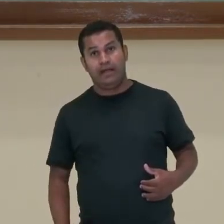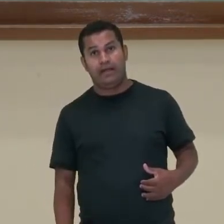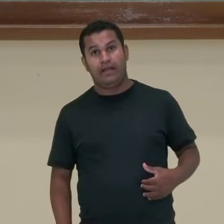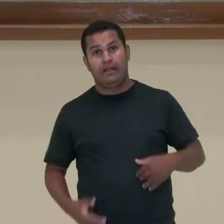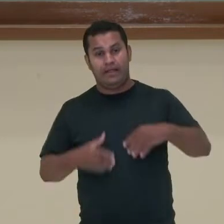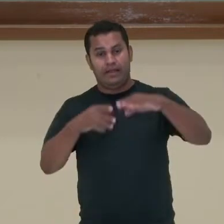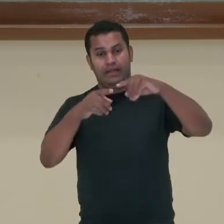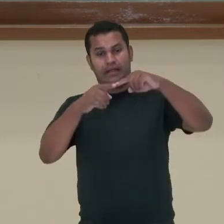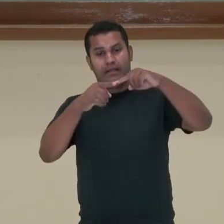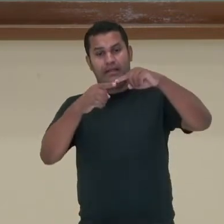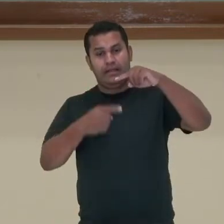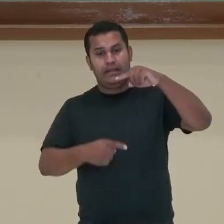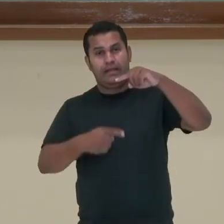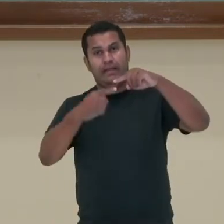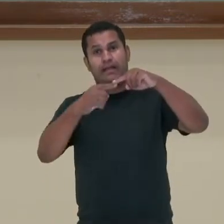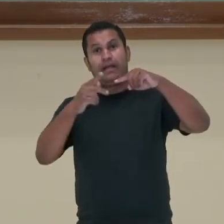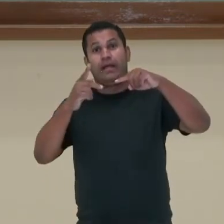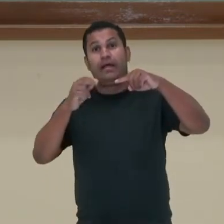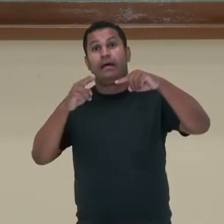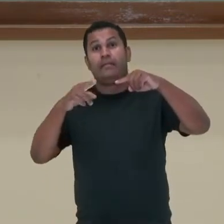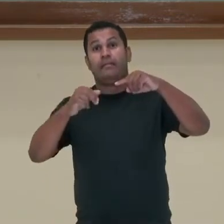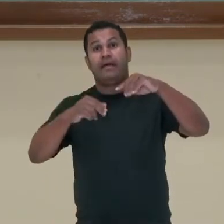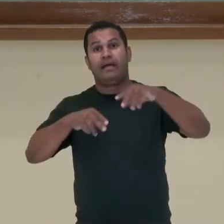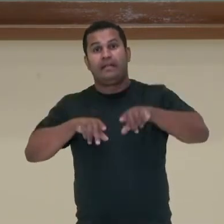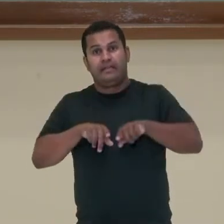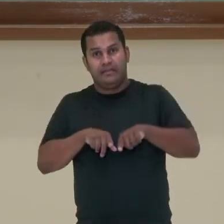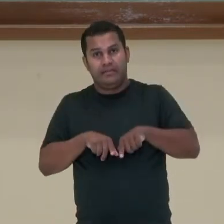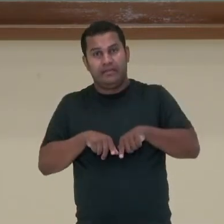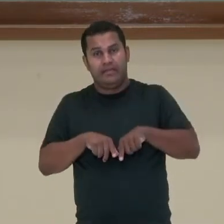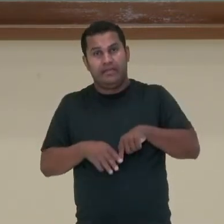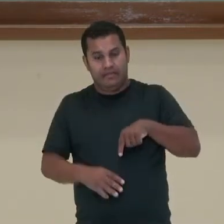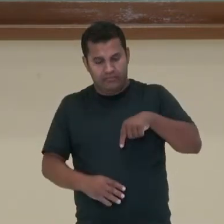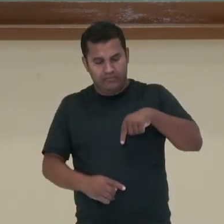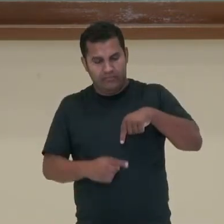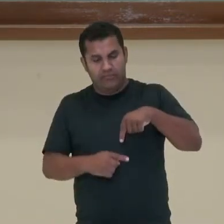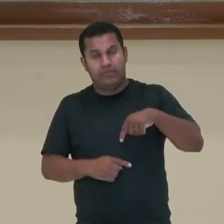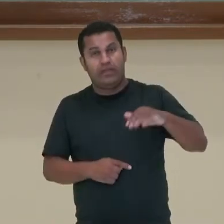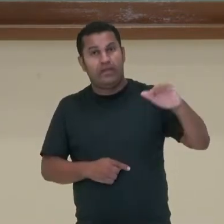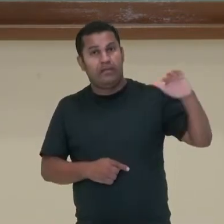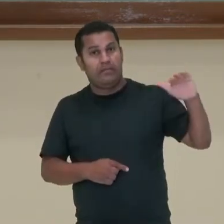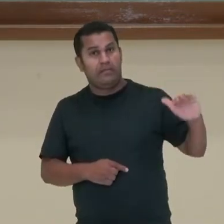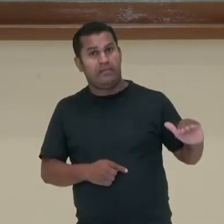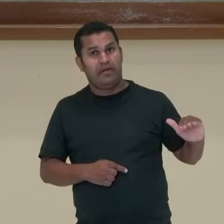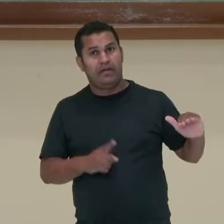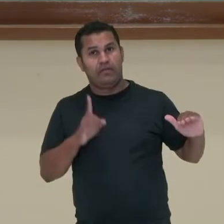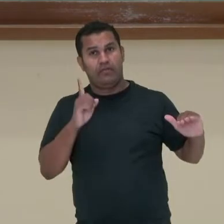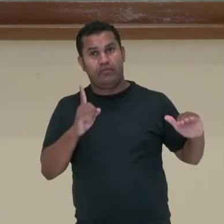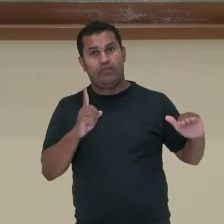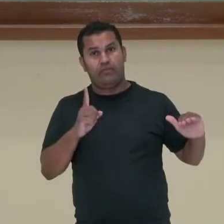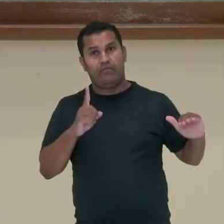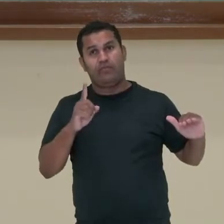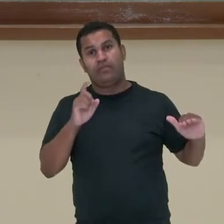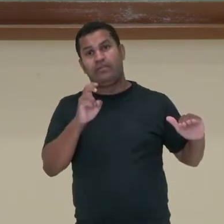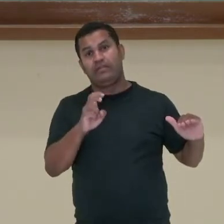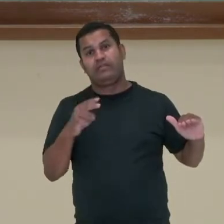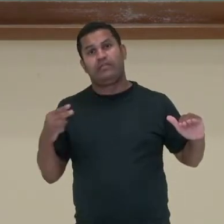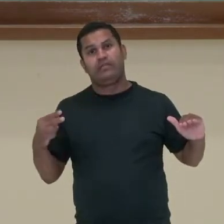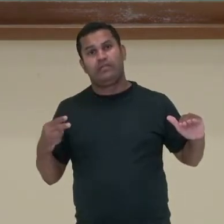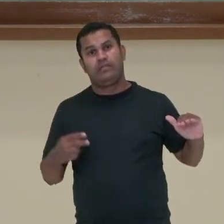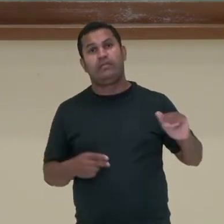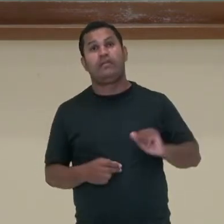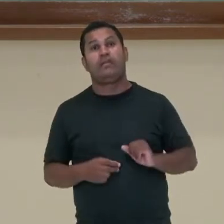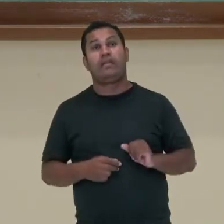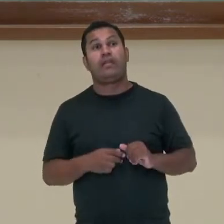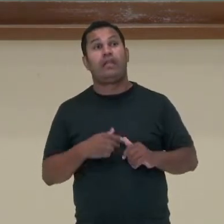passou do 1,52 m, ele era bem baixinho. E isso fez não pelo fato da ser deficiência física, de maneira nenhuma, não estou falando isso, mas eu estou falando que ele veio com um